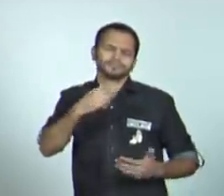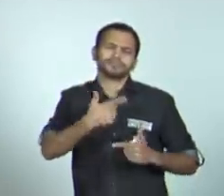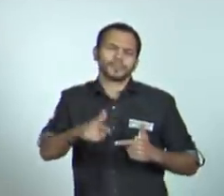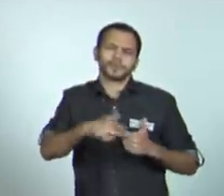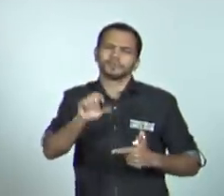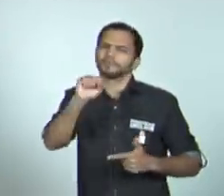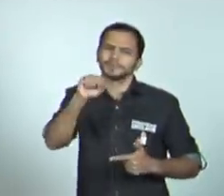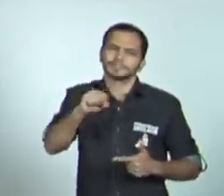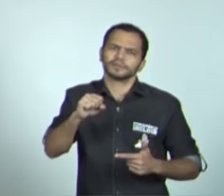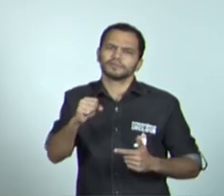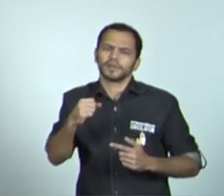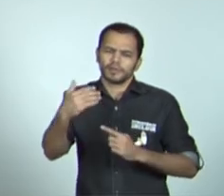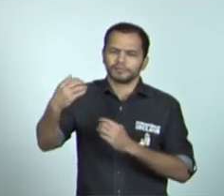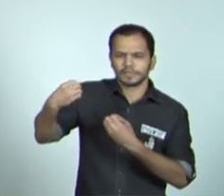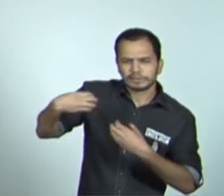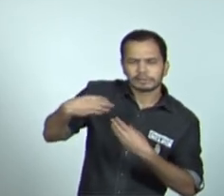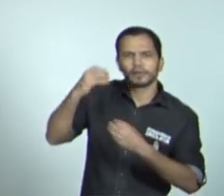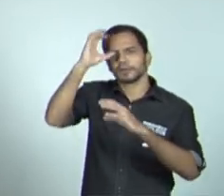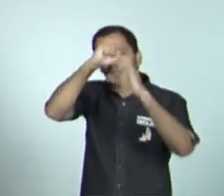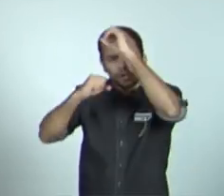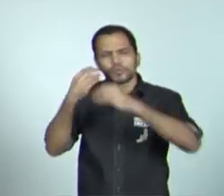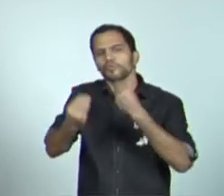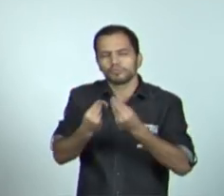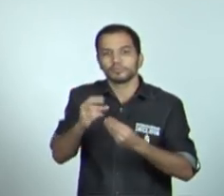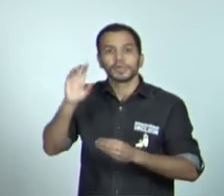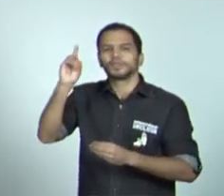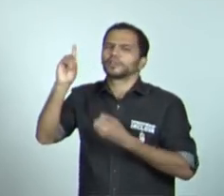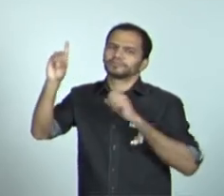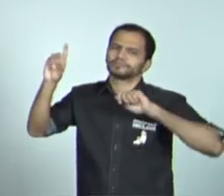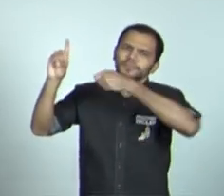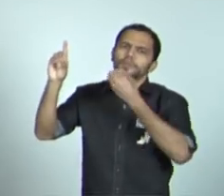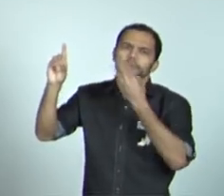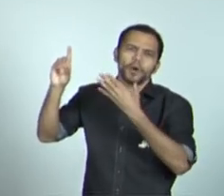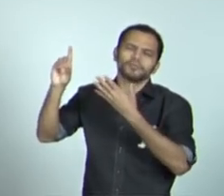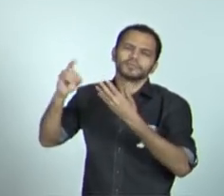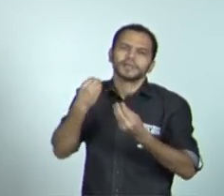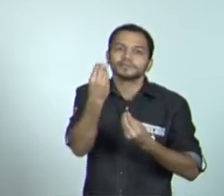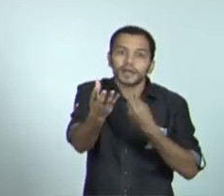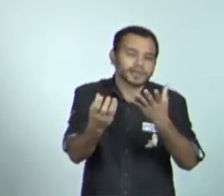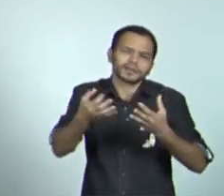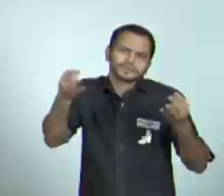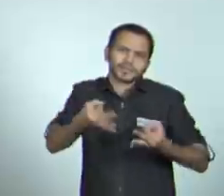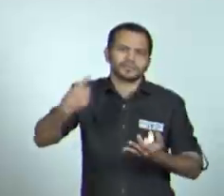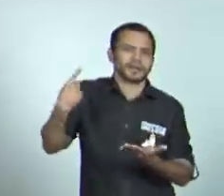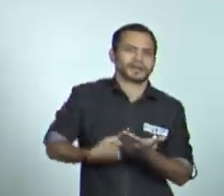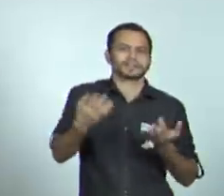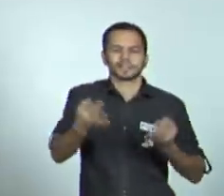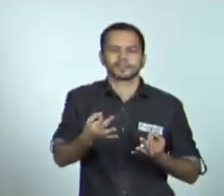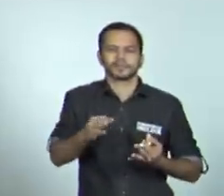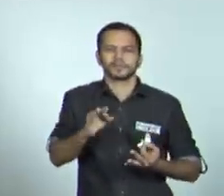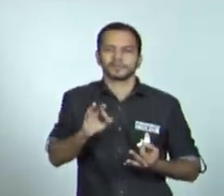nosso pensar e nosso dia a deus é muito bom para dar tudo que a gente quer no tempo que a gente quer e